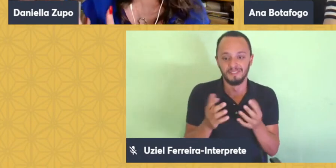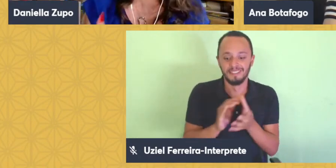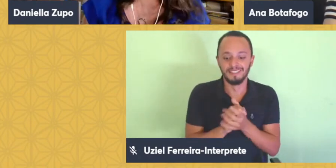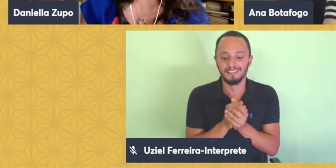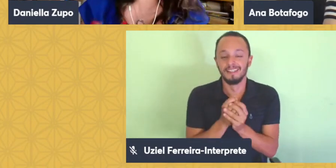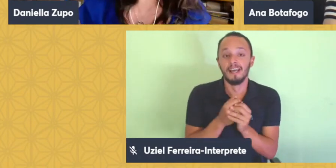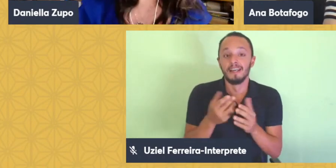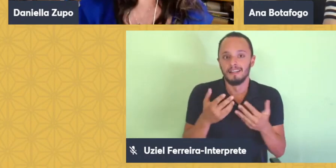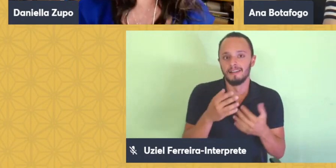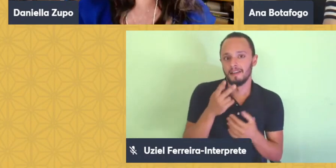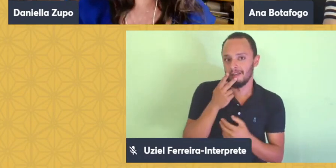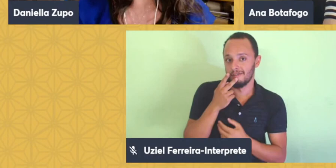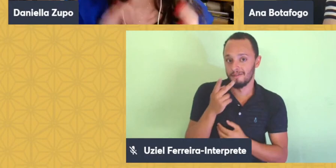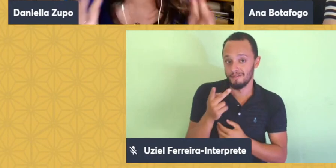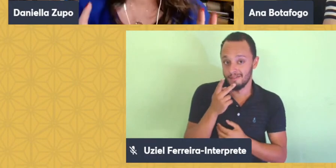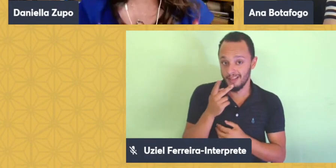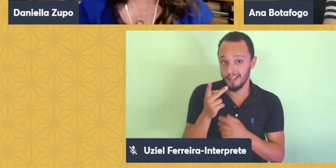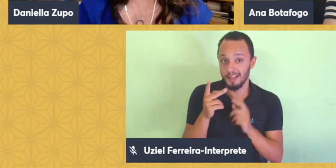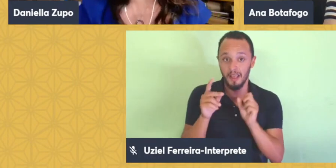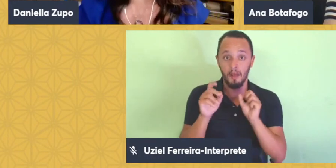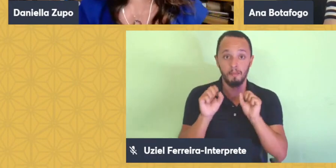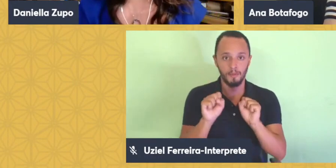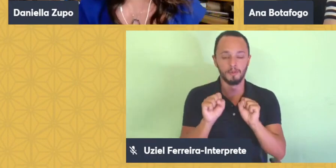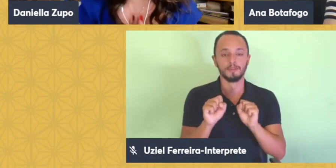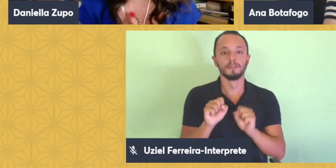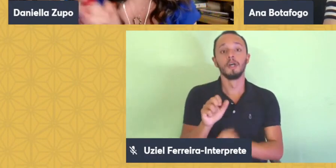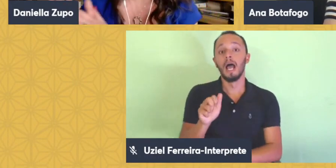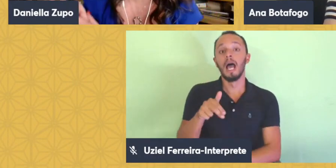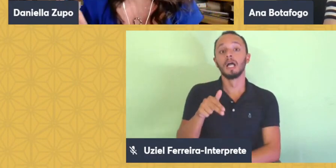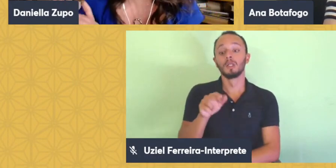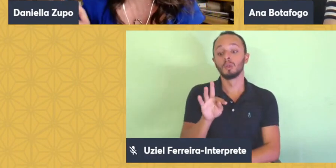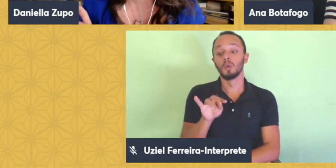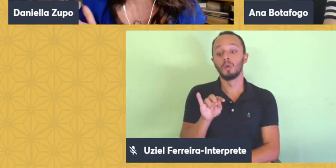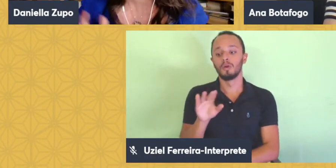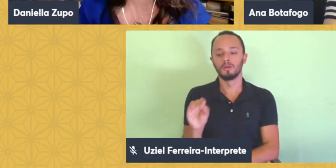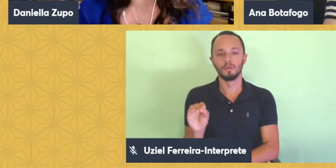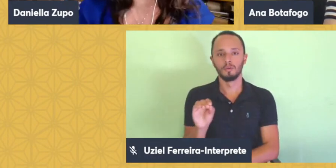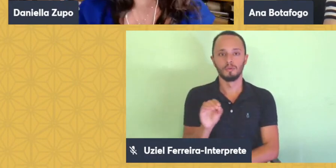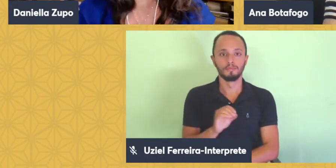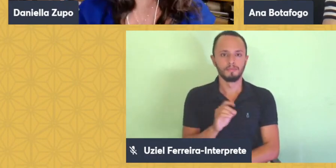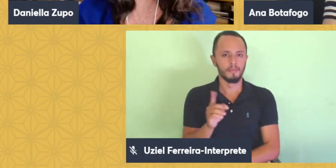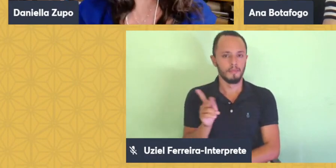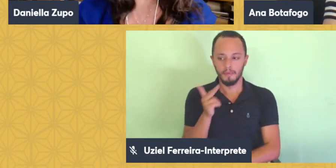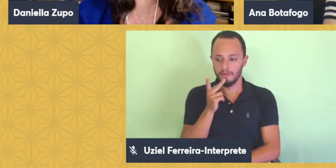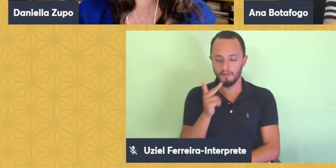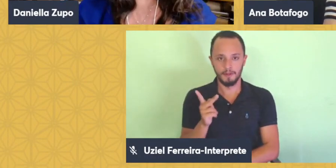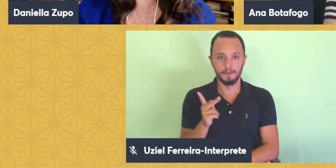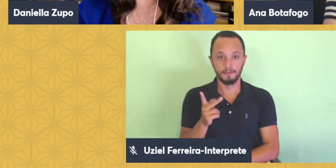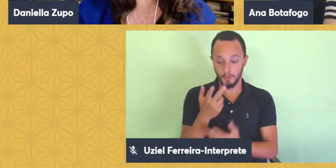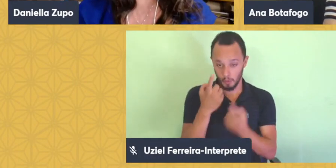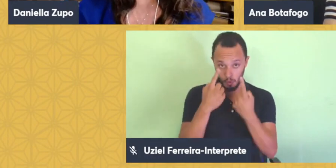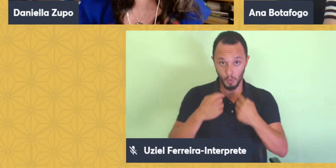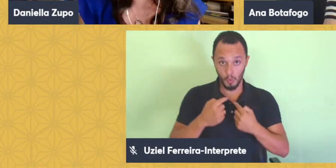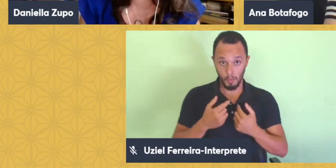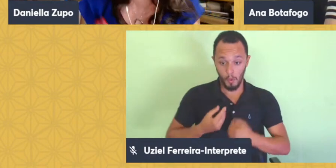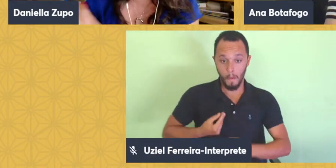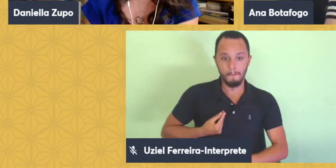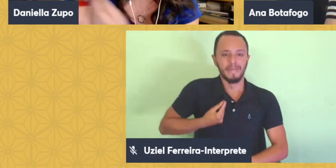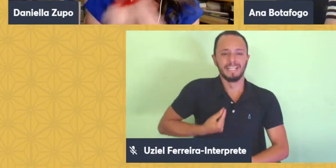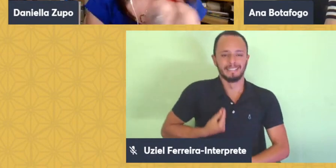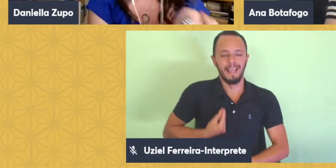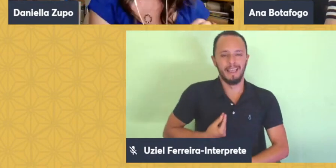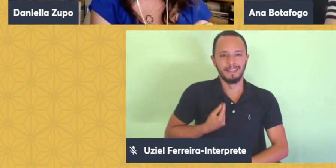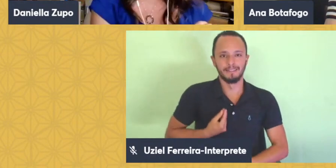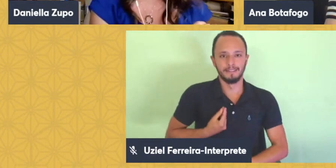gente vai falar como você mesma lembrou com Antonio Cícero sobre a palavra presente né no encerramento do seminário na quinta-feira então